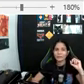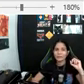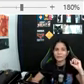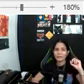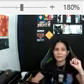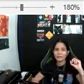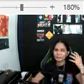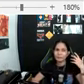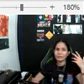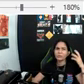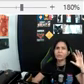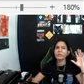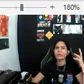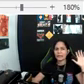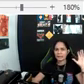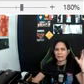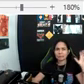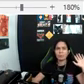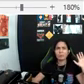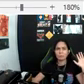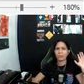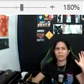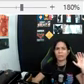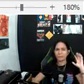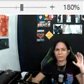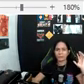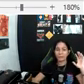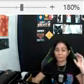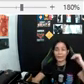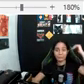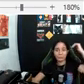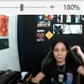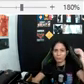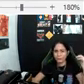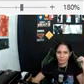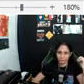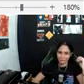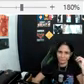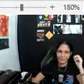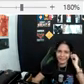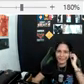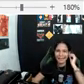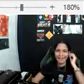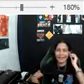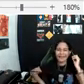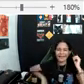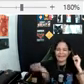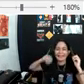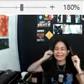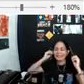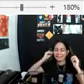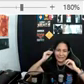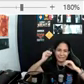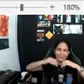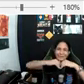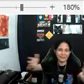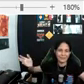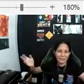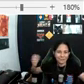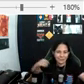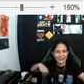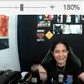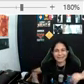deve estar seus 1,80m e pouco, por aí, quase 1,90m. Ele é muito alto. Né? E não